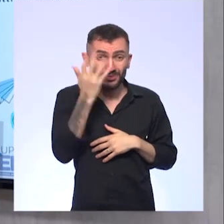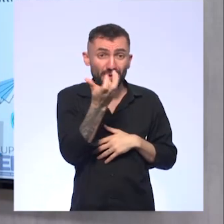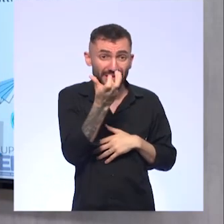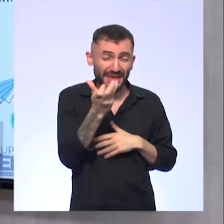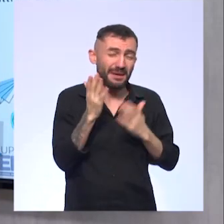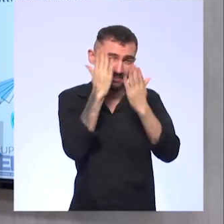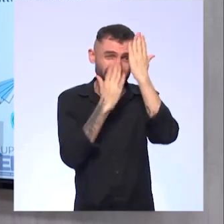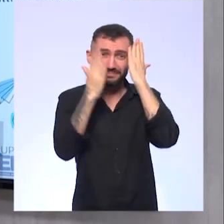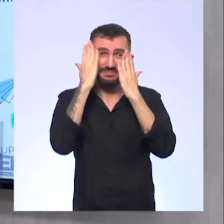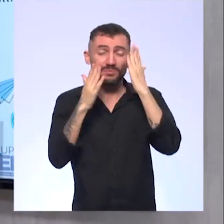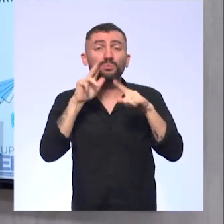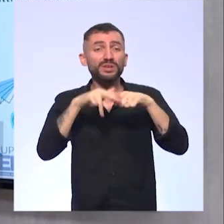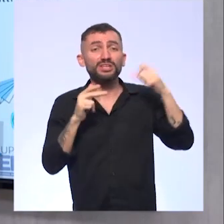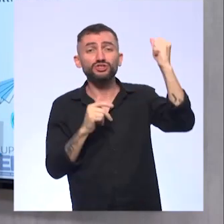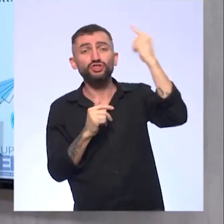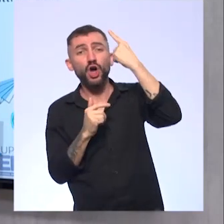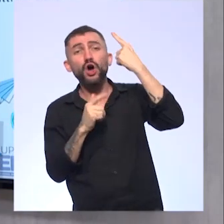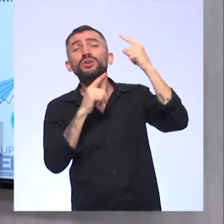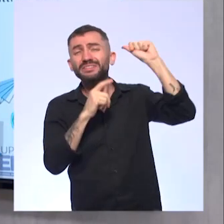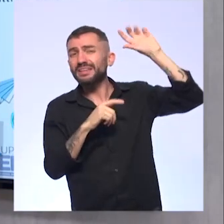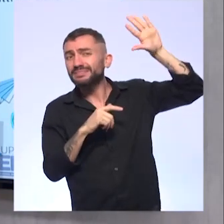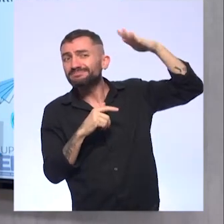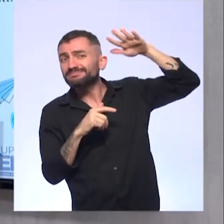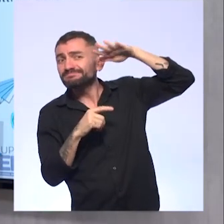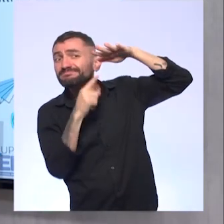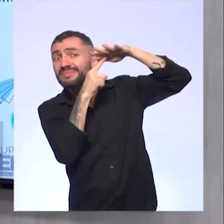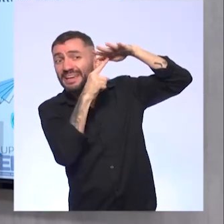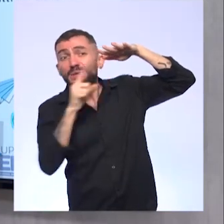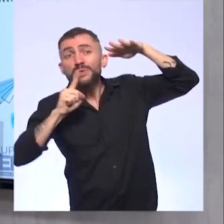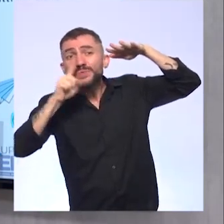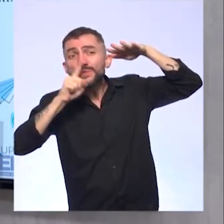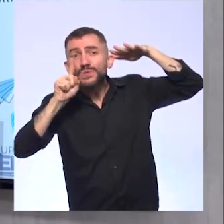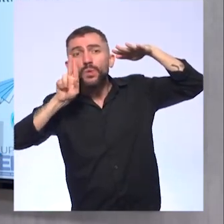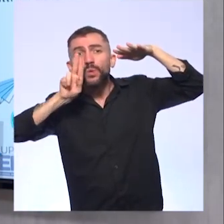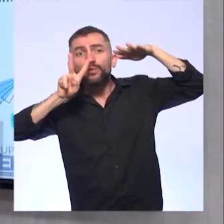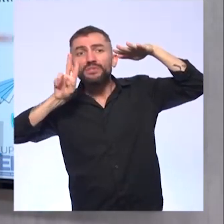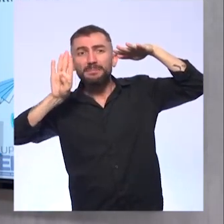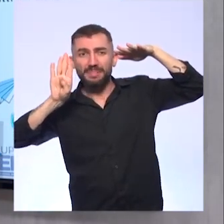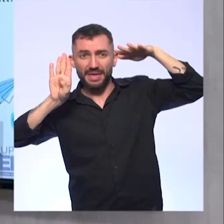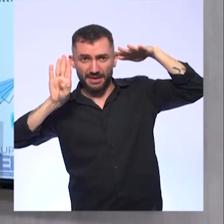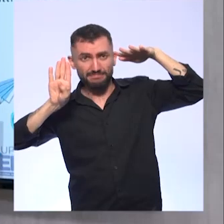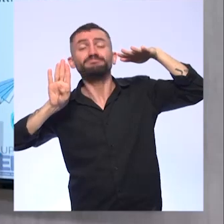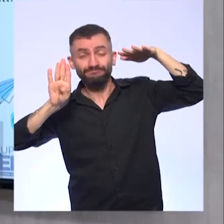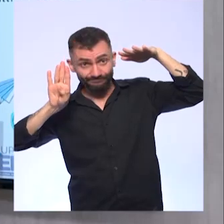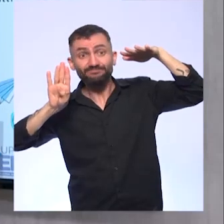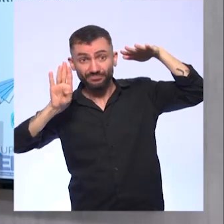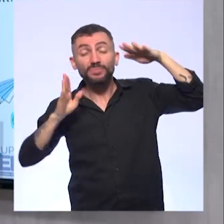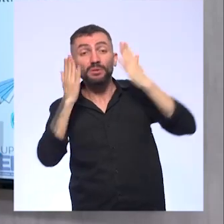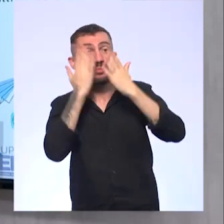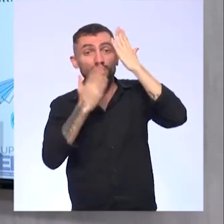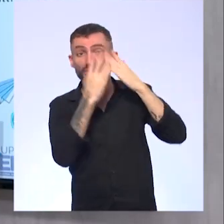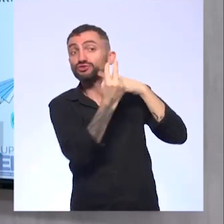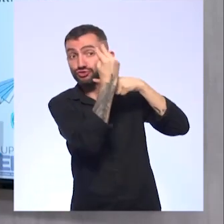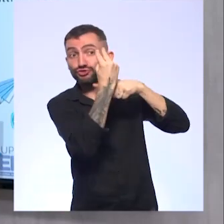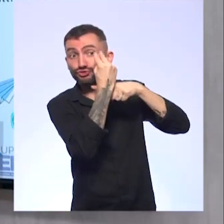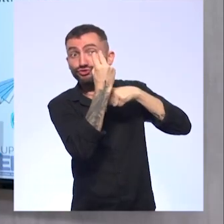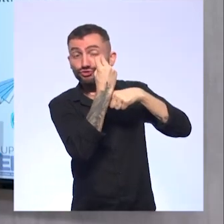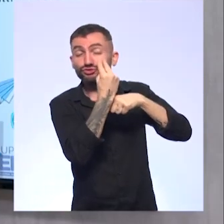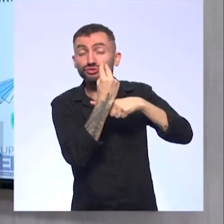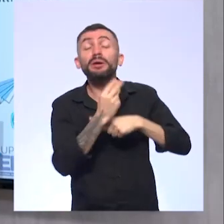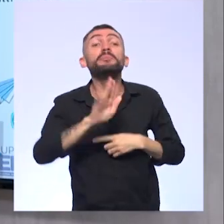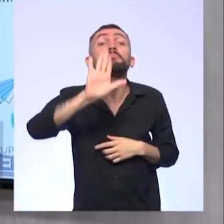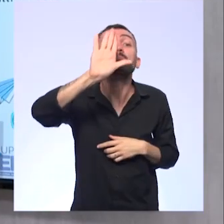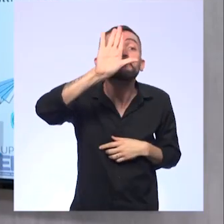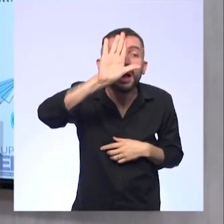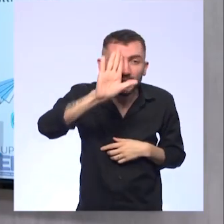filtro solar para proteger de uma radiação chamado o que o bebê tá aqui ó o bebê toque aqui tem um gráfico que aparece